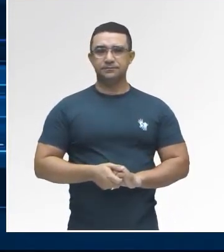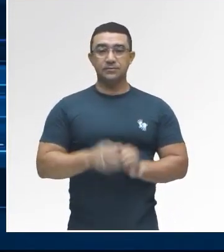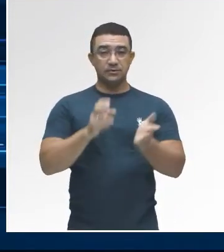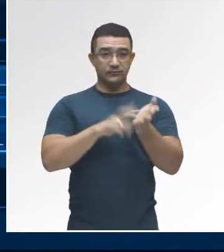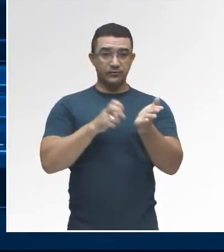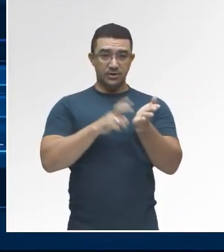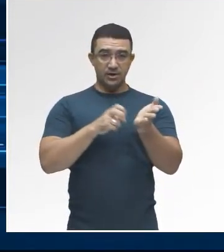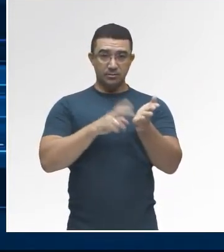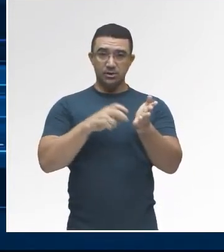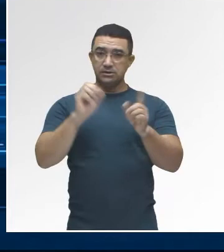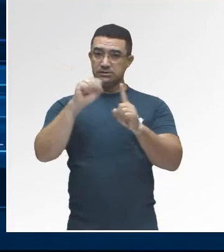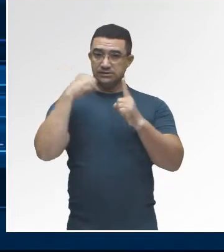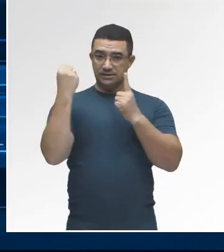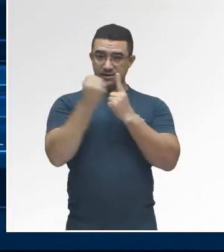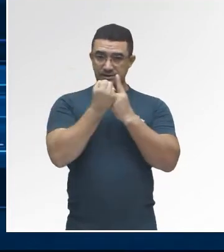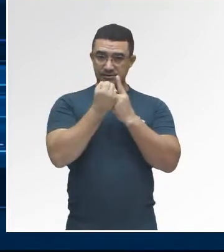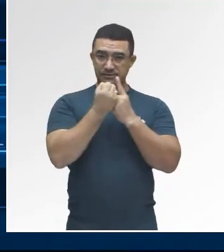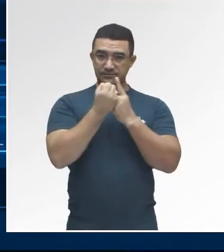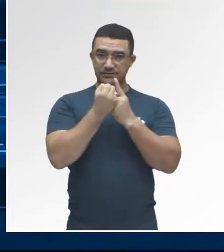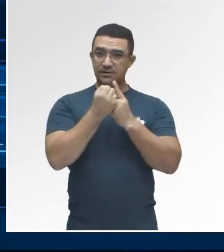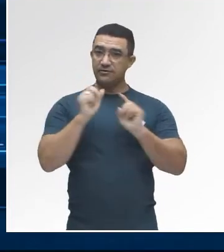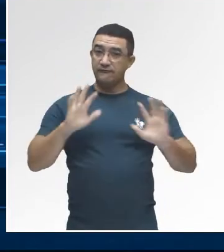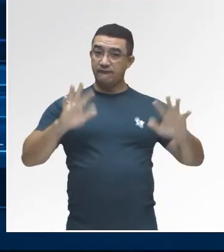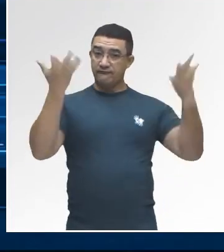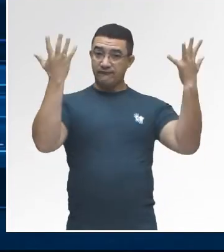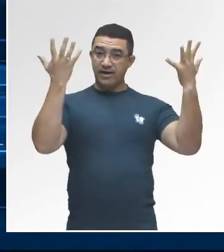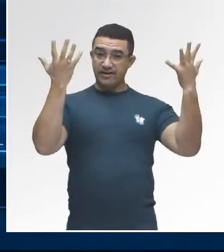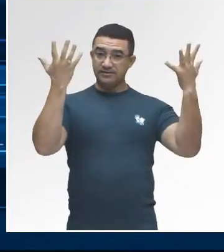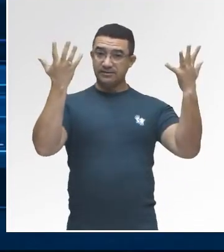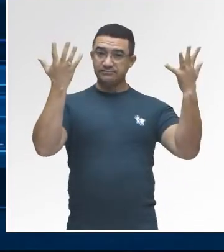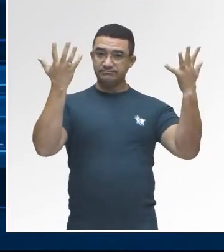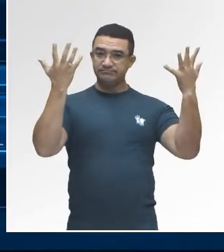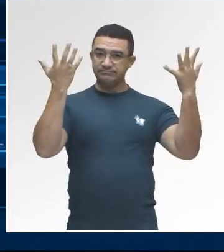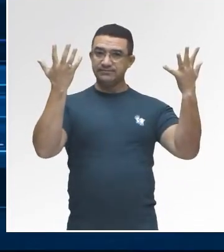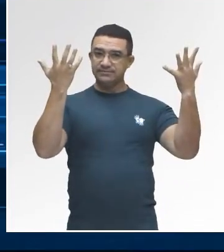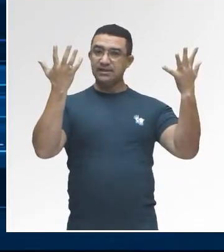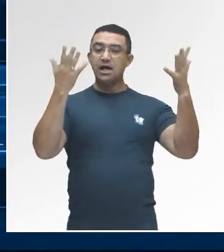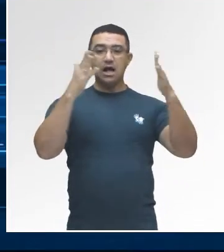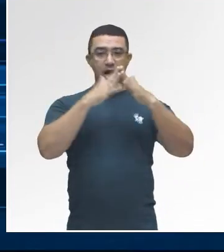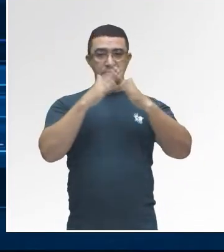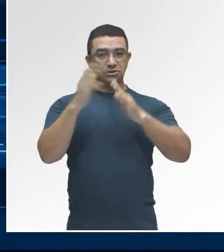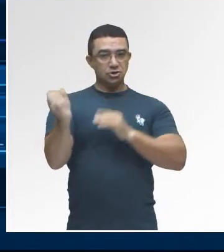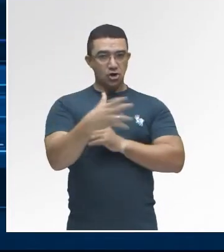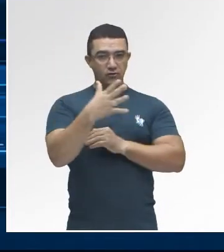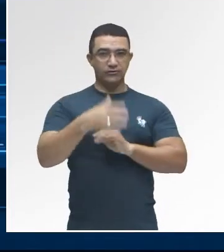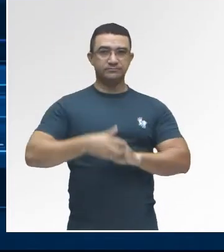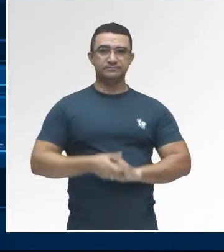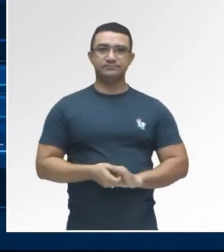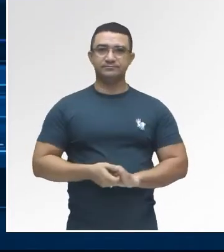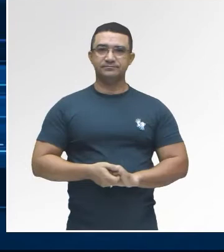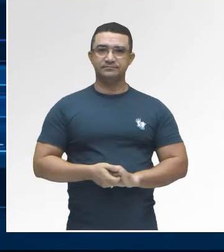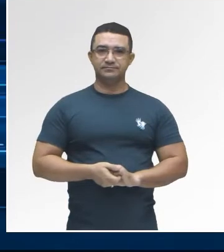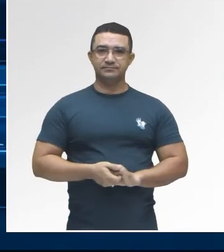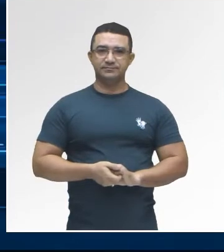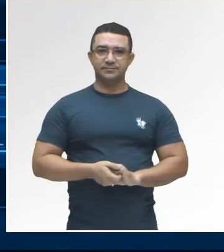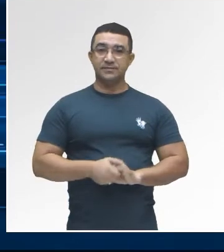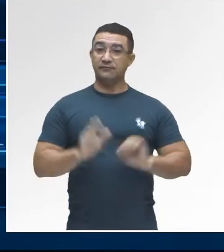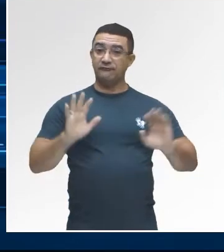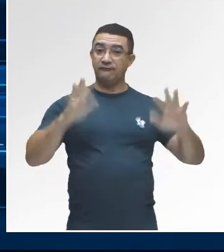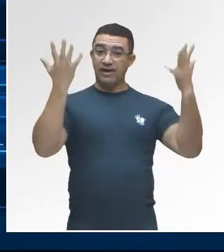Vocabulary, socializing, housewarming, festa para celebrar uma casa nova. Fancy dress